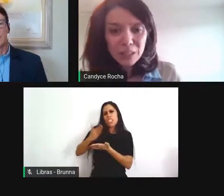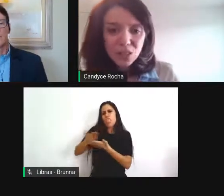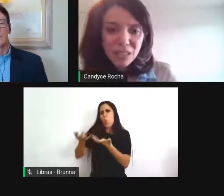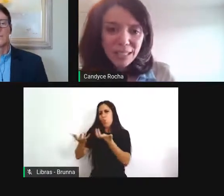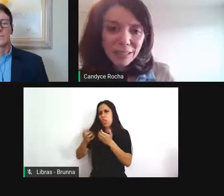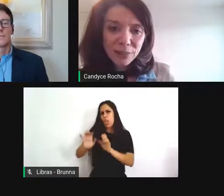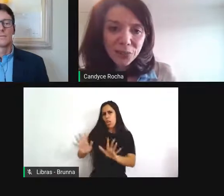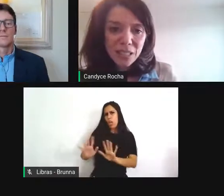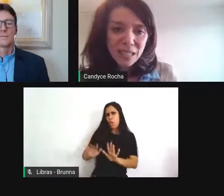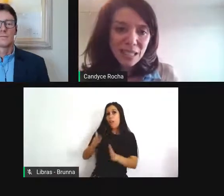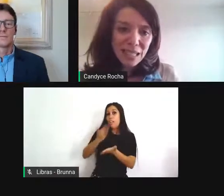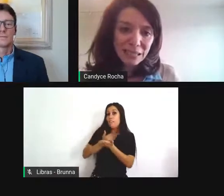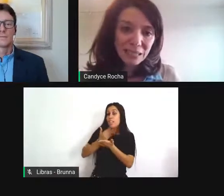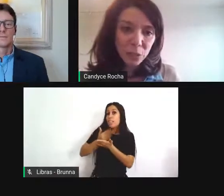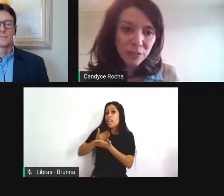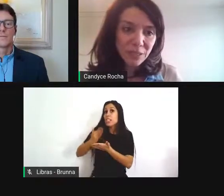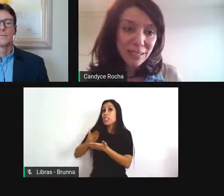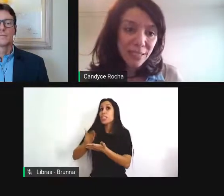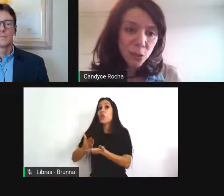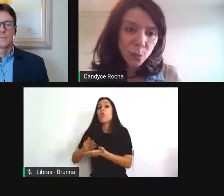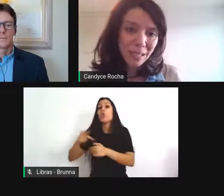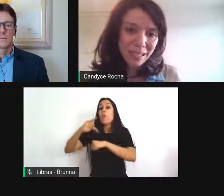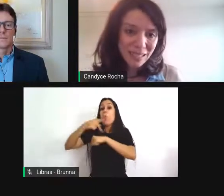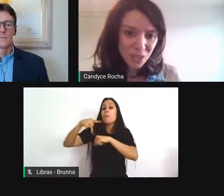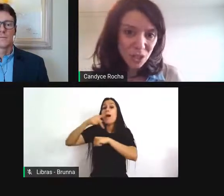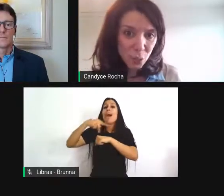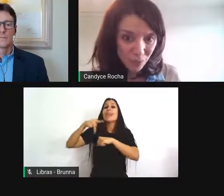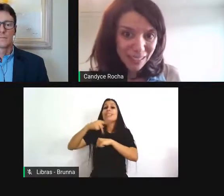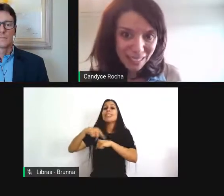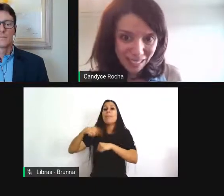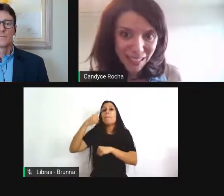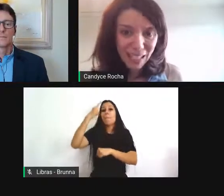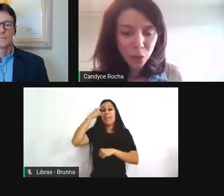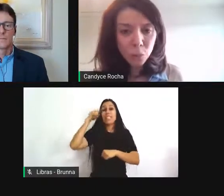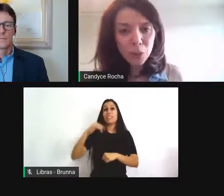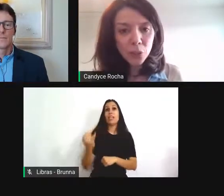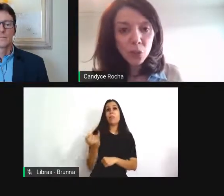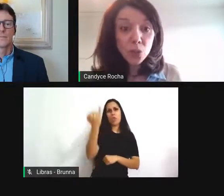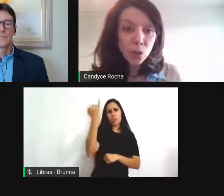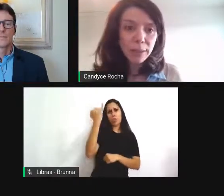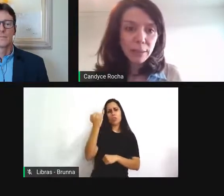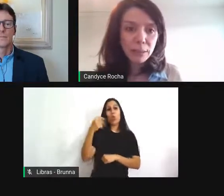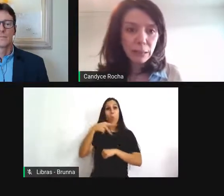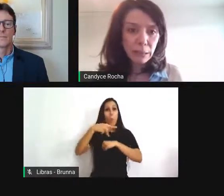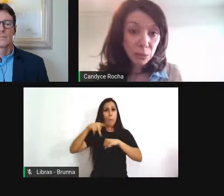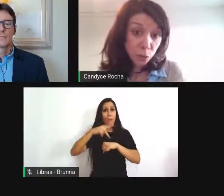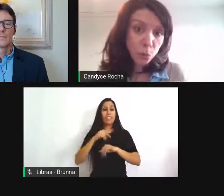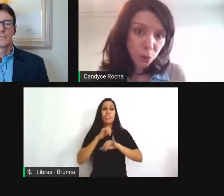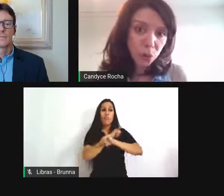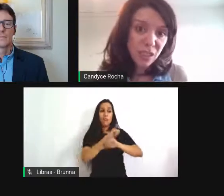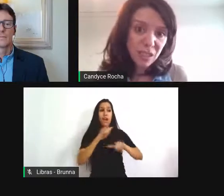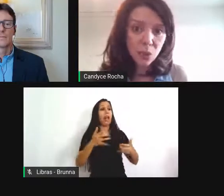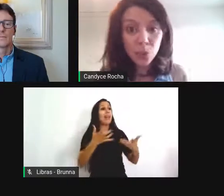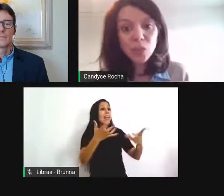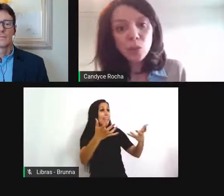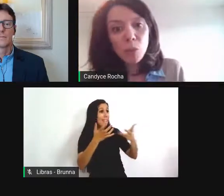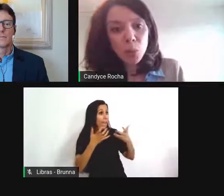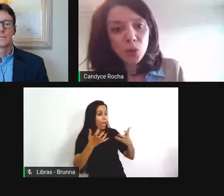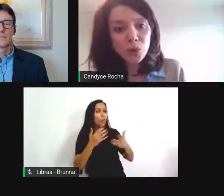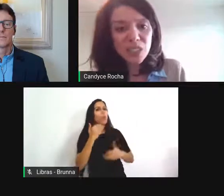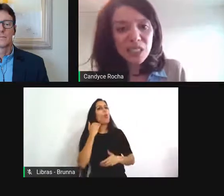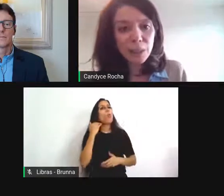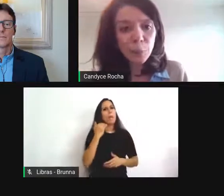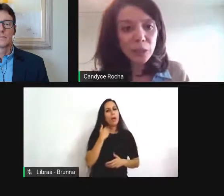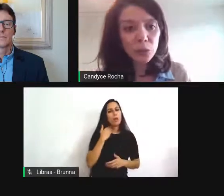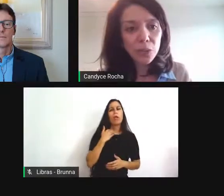acha importante que ele deva financiar. Então, na verdade, o país é que diz o que quer. E o banco diz, olha, isso eu posso fazer ou isso eu